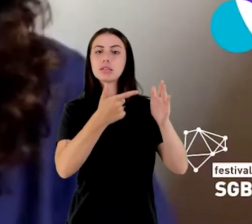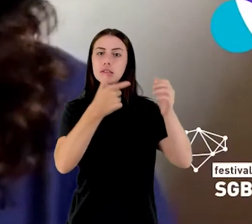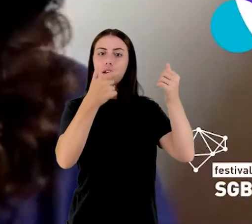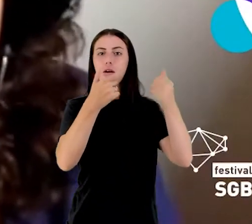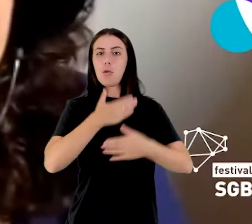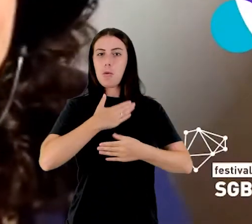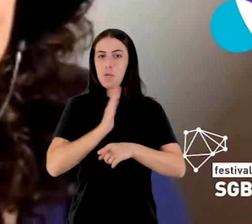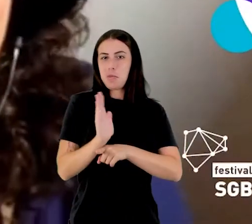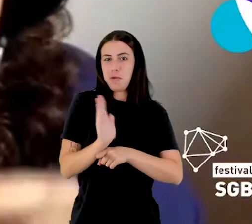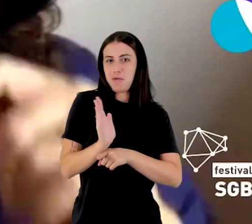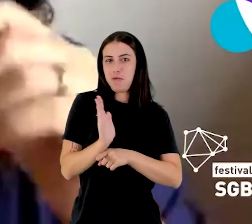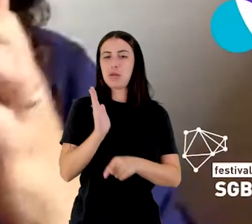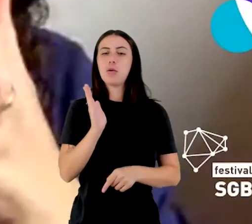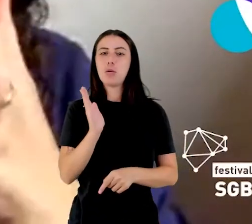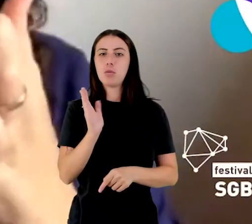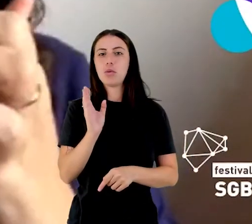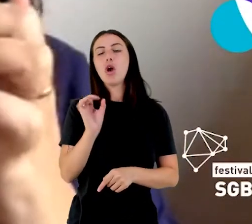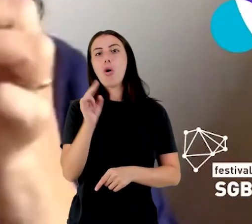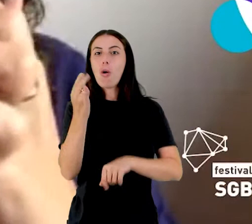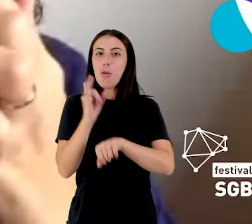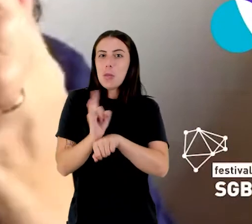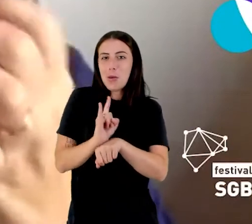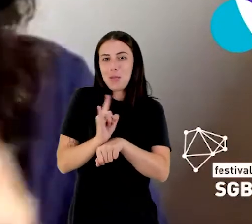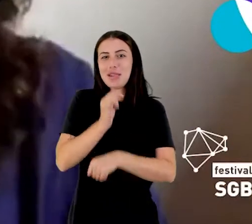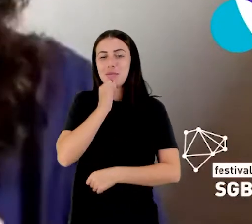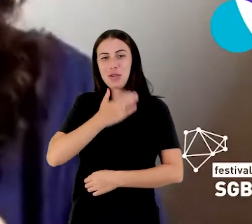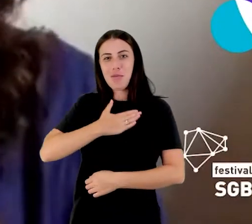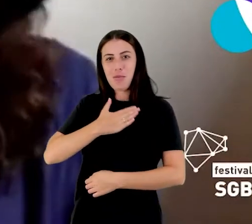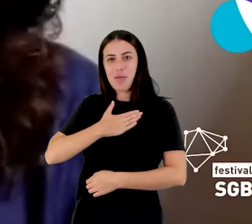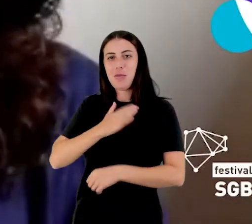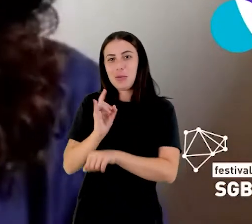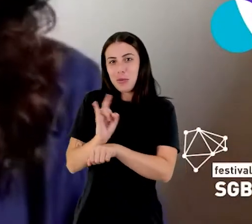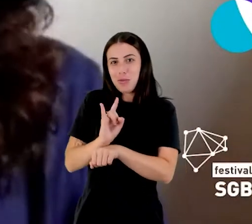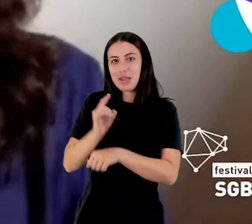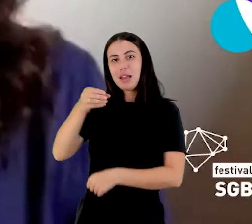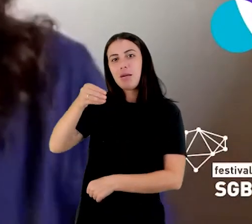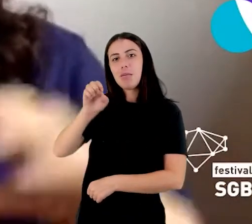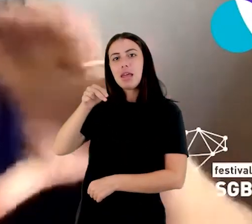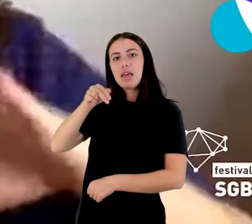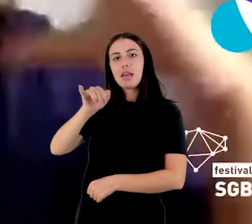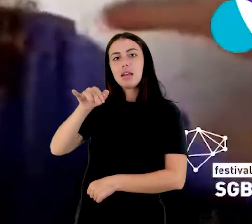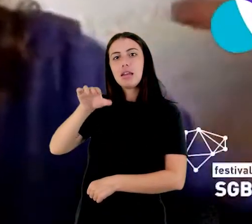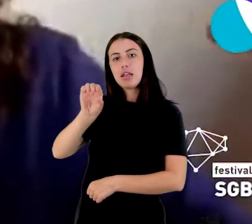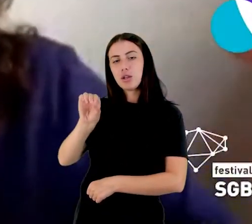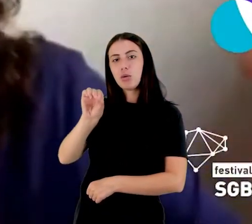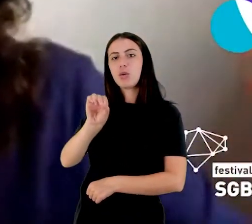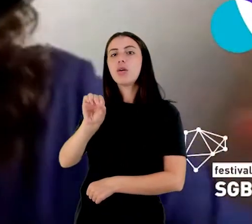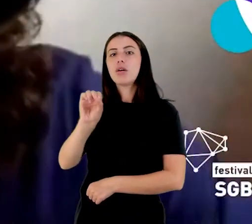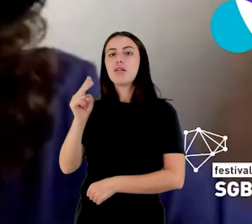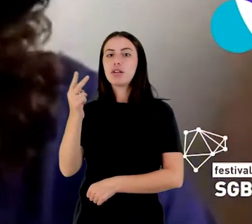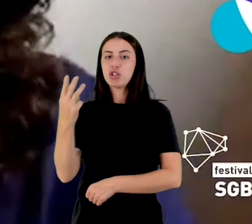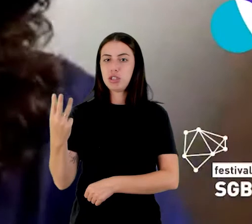a distribuição de impacto, quando a gente começa a falar sobre isso, nada mais é do que você pensar